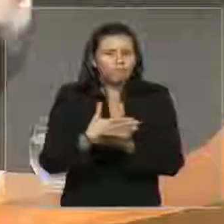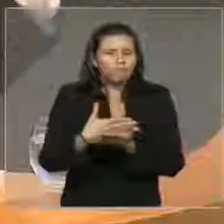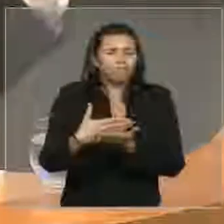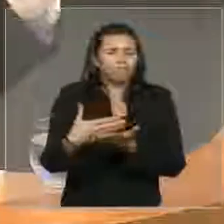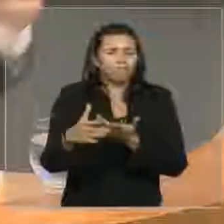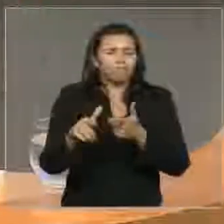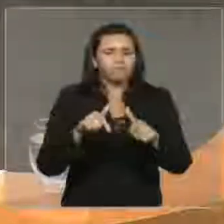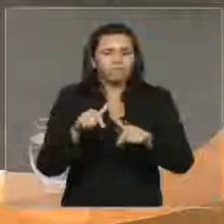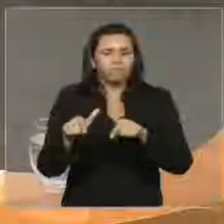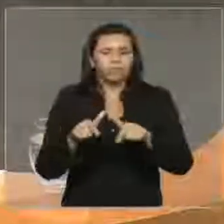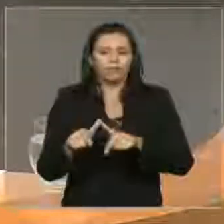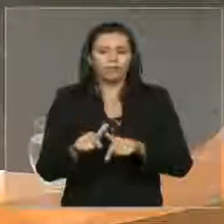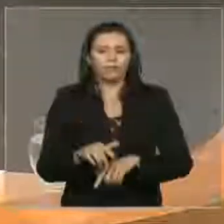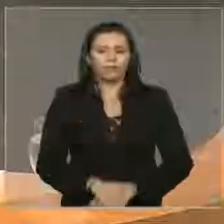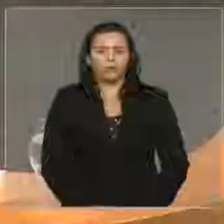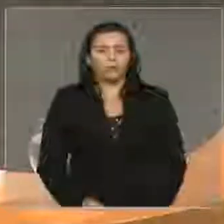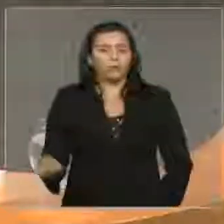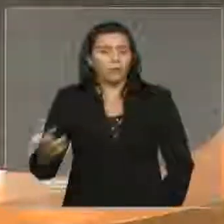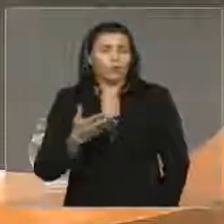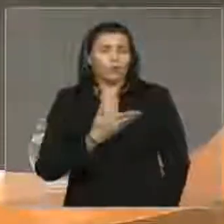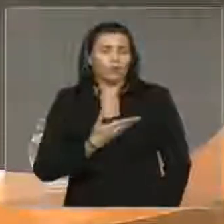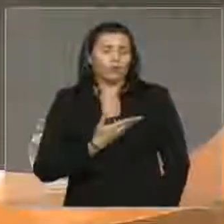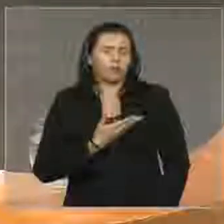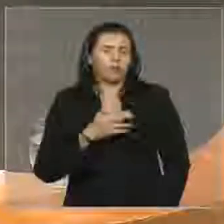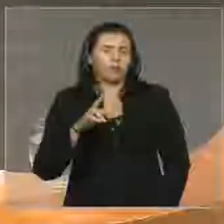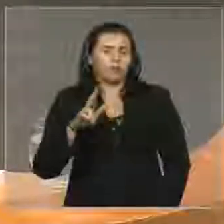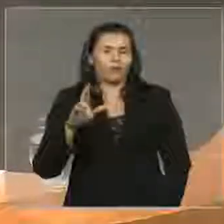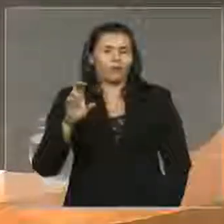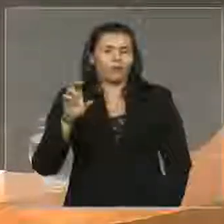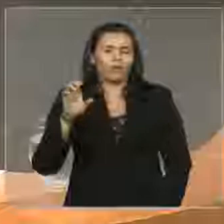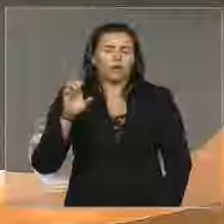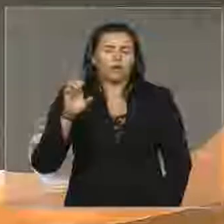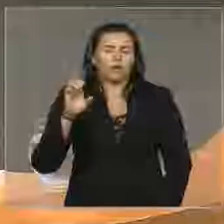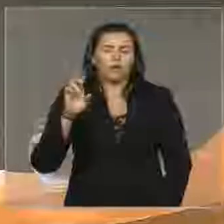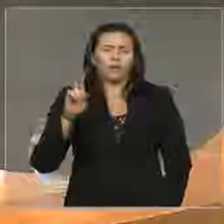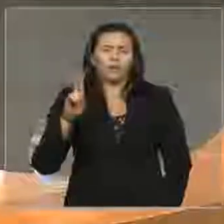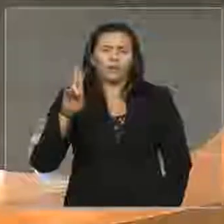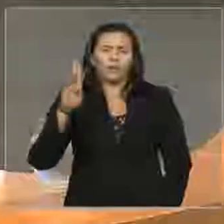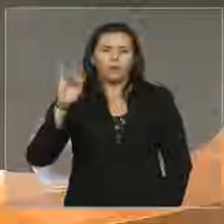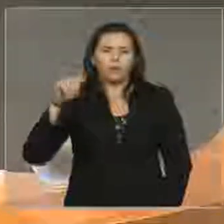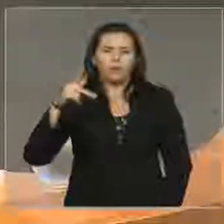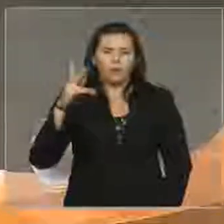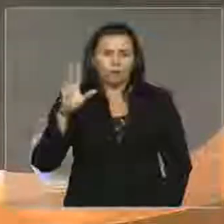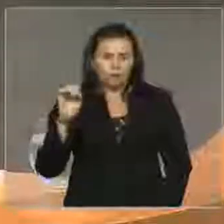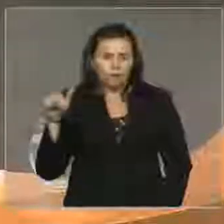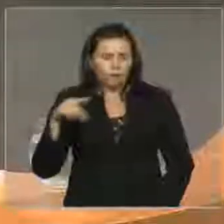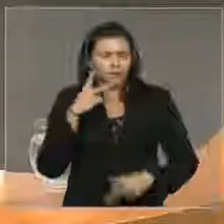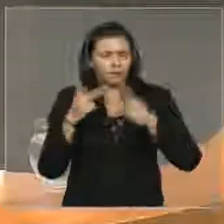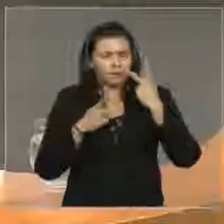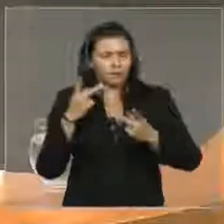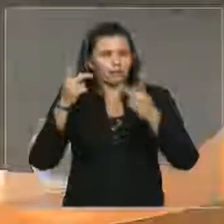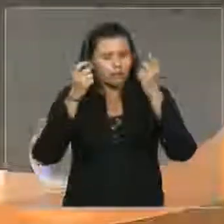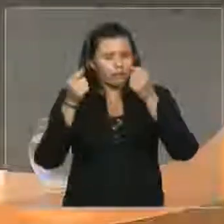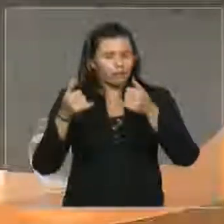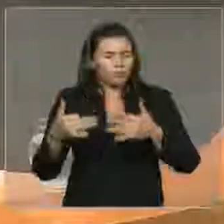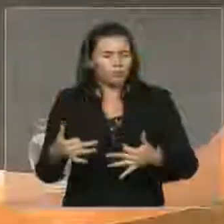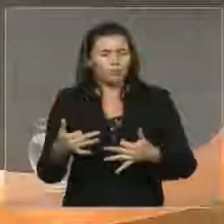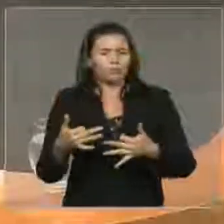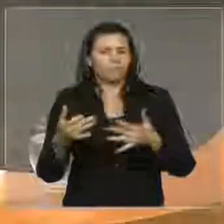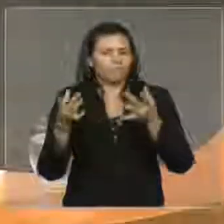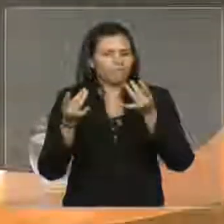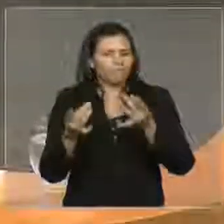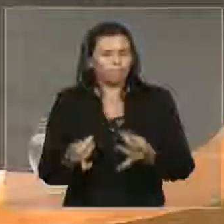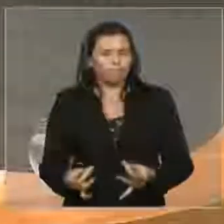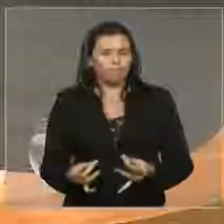como bem nos colocou aqui o nosso colega Rubim, promovendo, assim, a otimização de recursos materiais, humanos